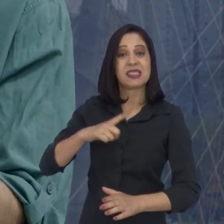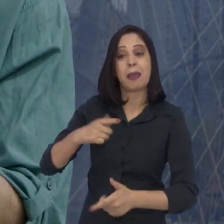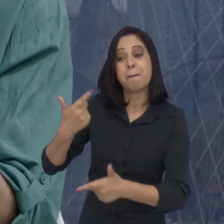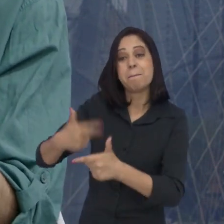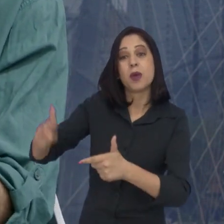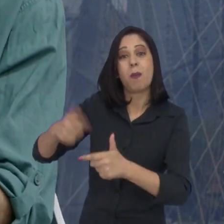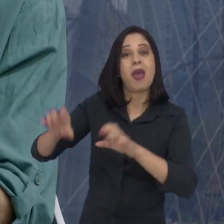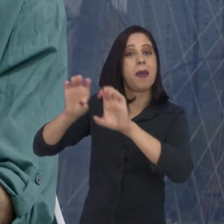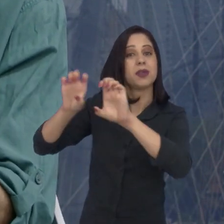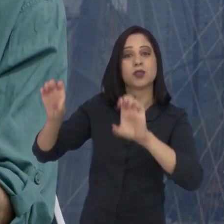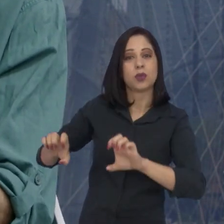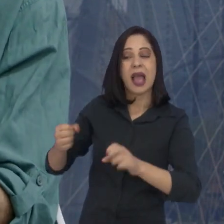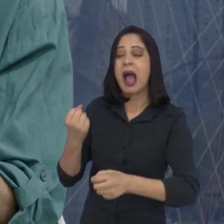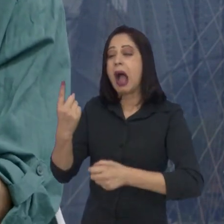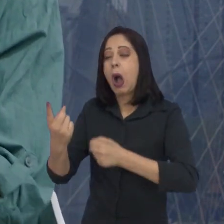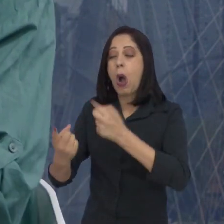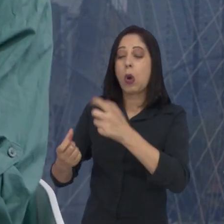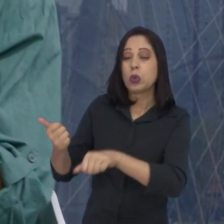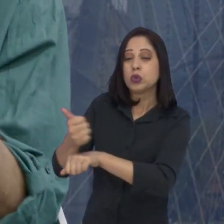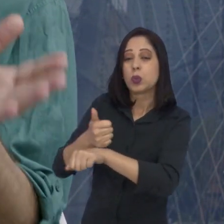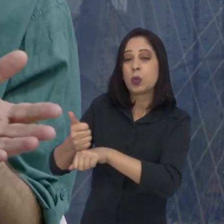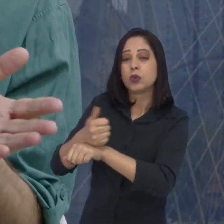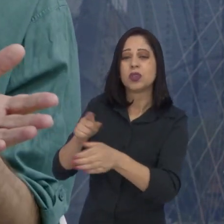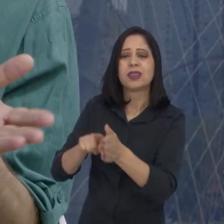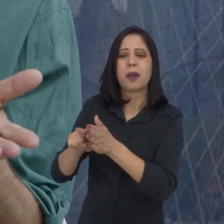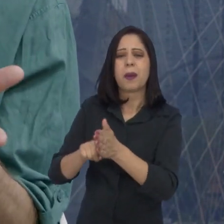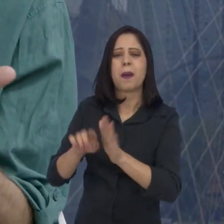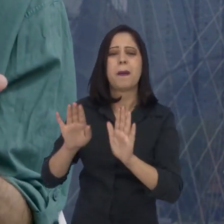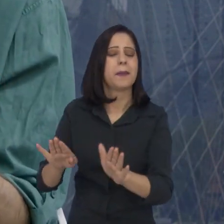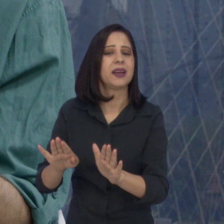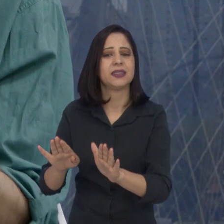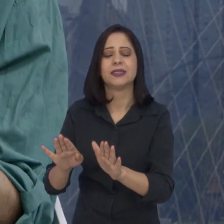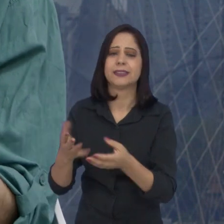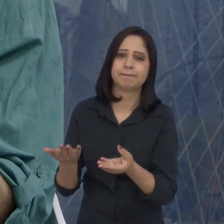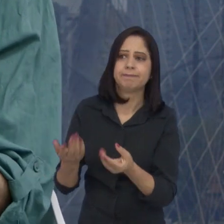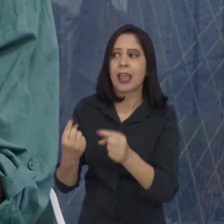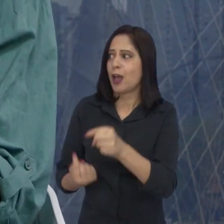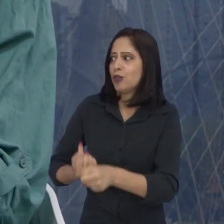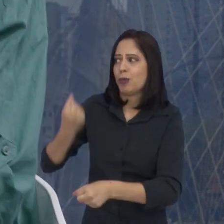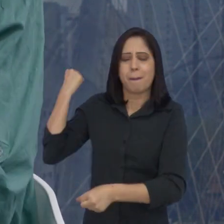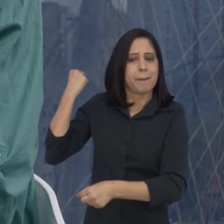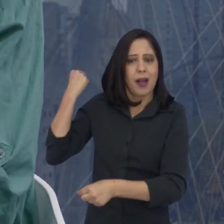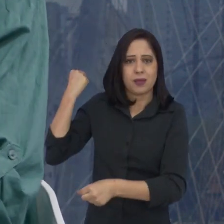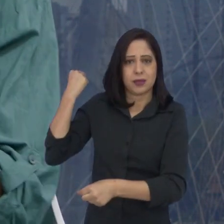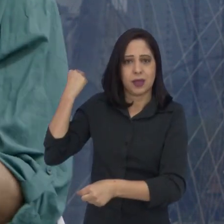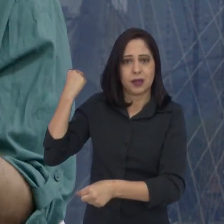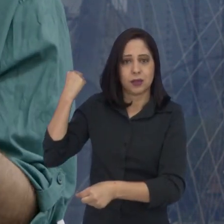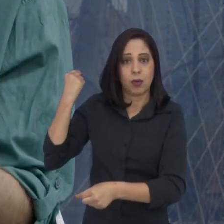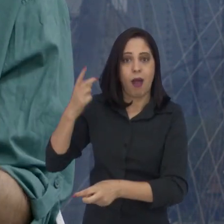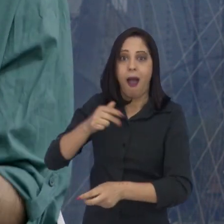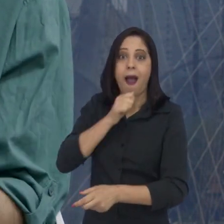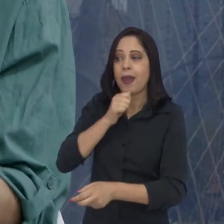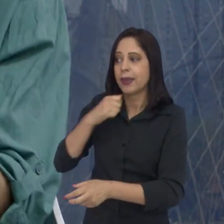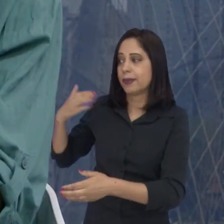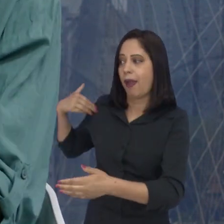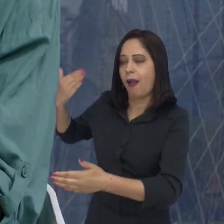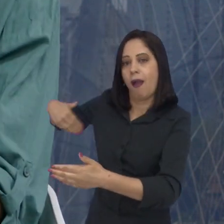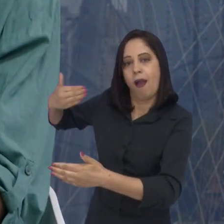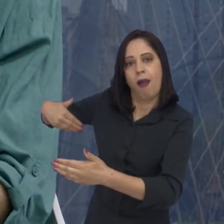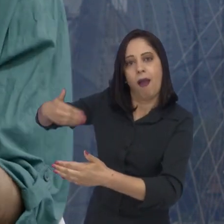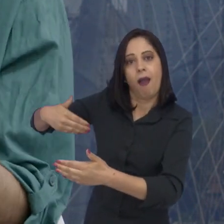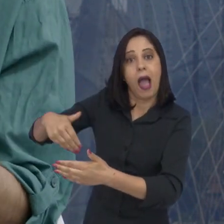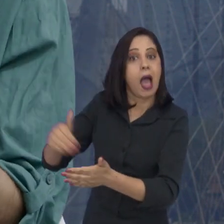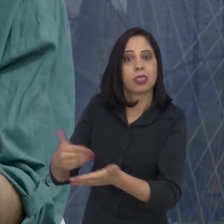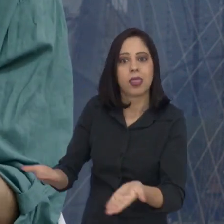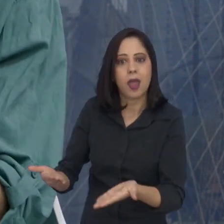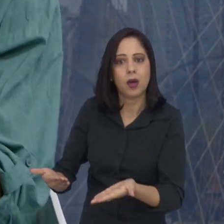que alguns pesquisadores chamam, você fala, mas nós estamos falando do passado, só que isso é uma herança que não mudou, que nós tivemos um processo no